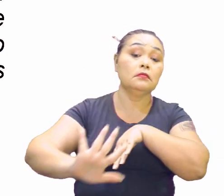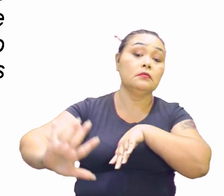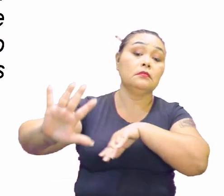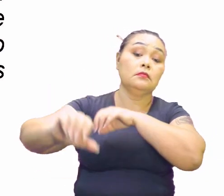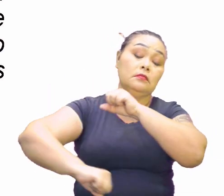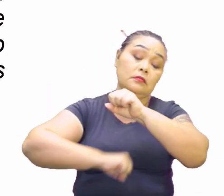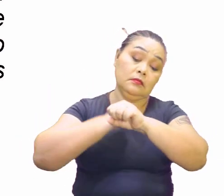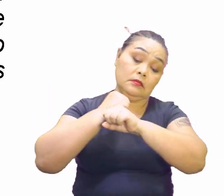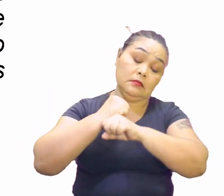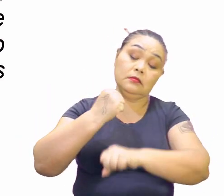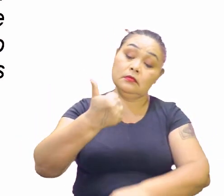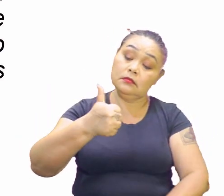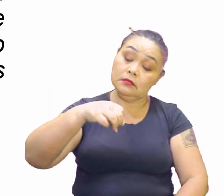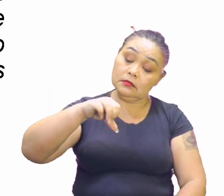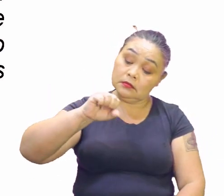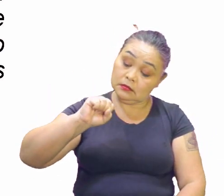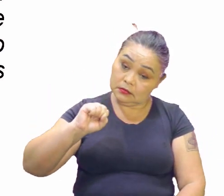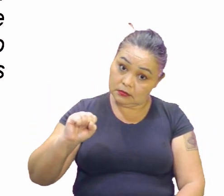Constituição Federal de